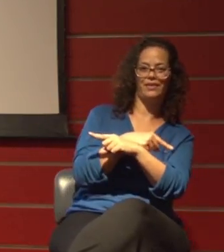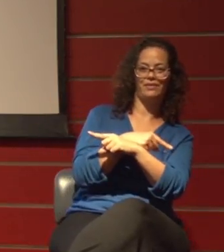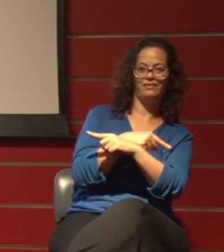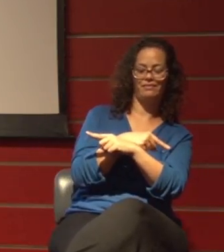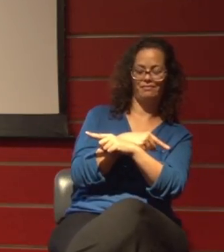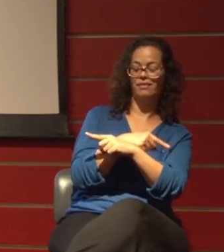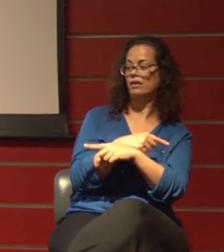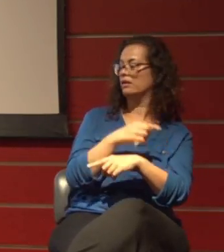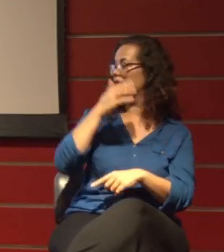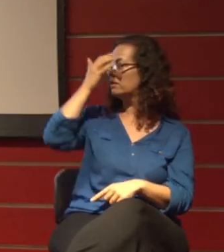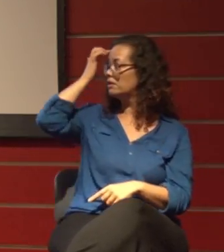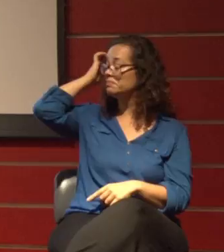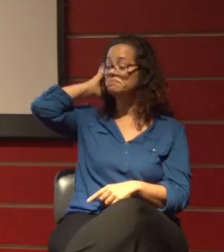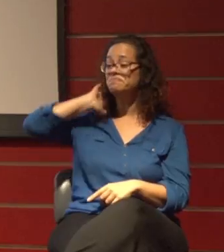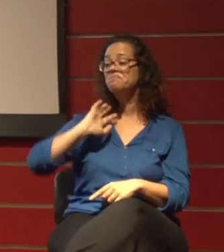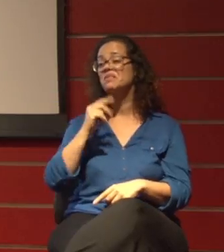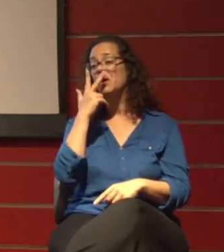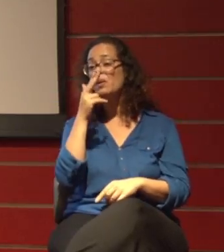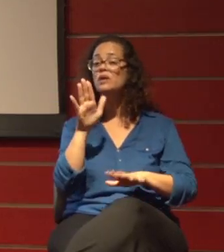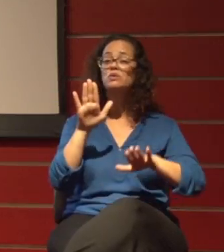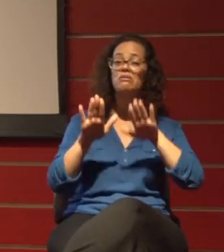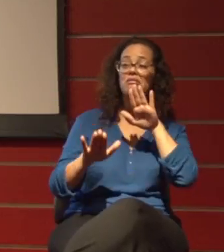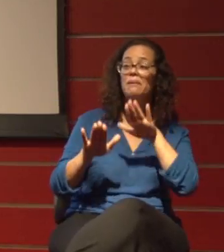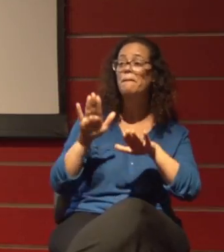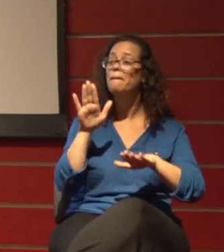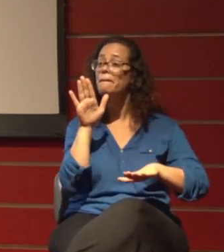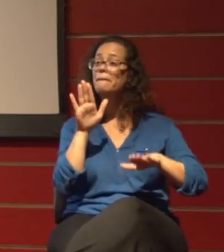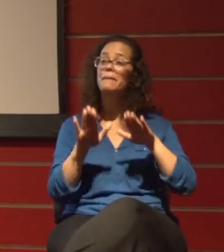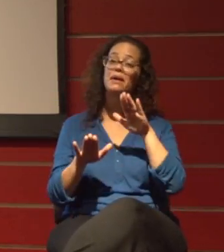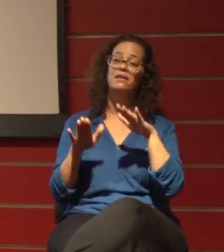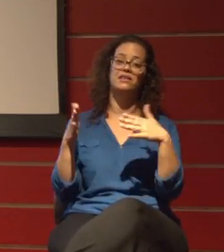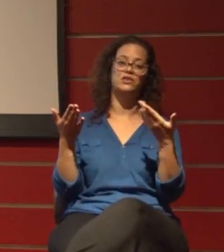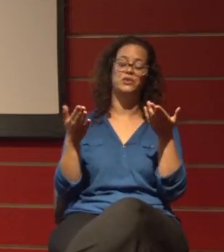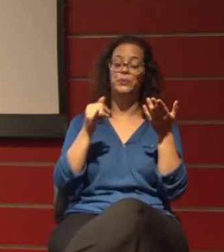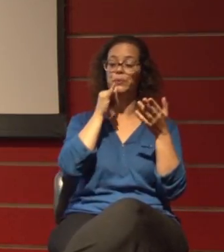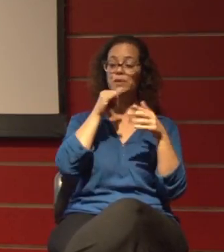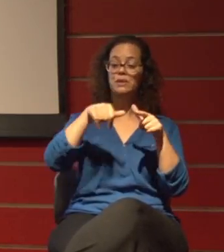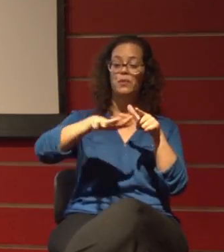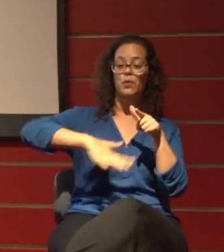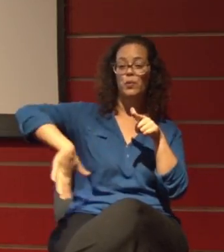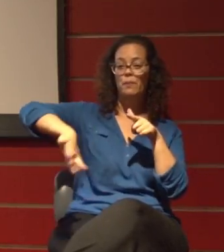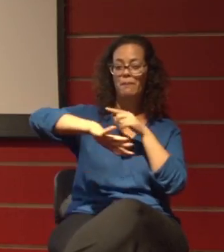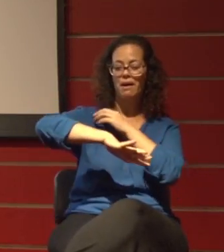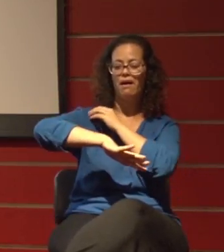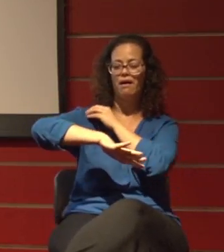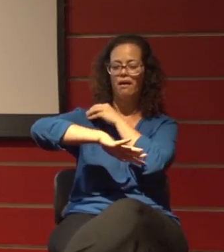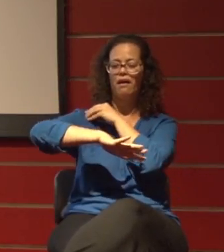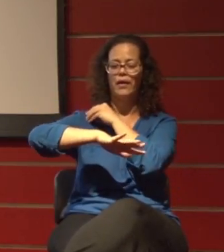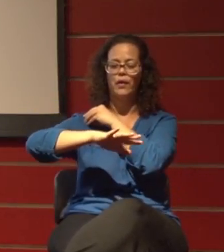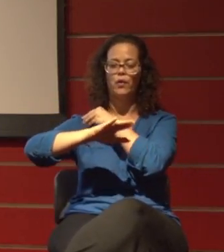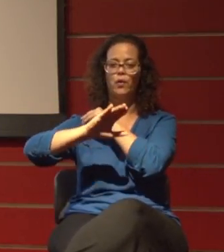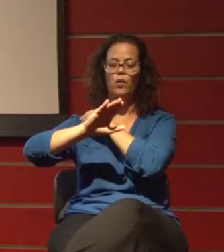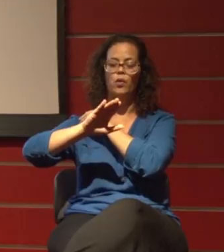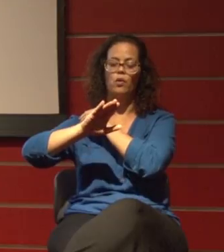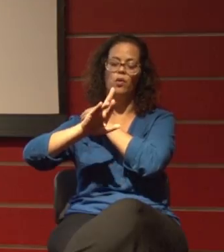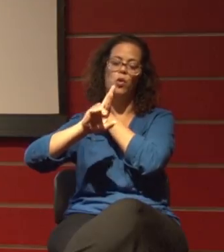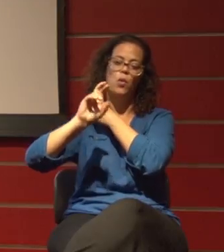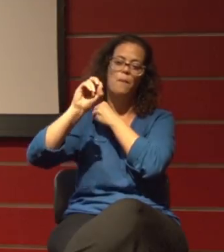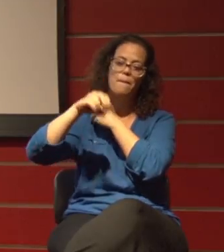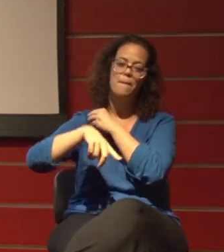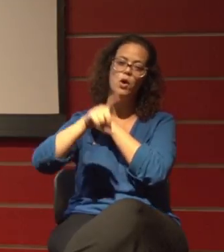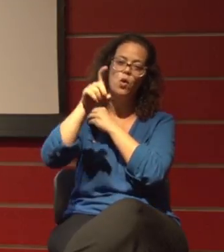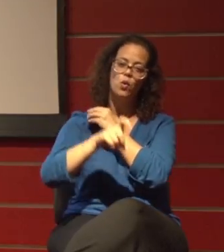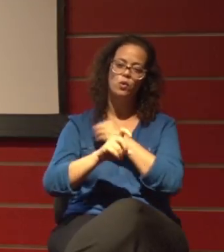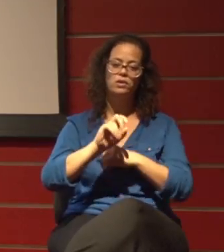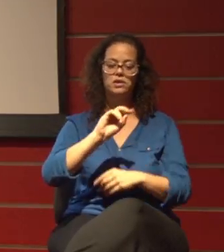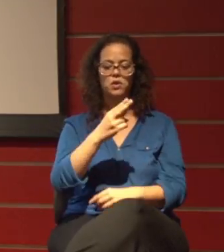então eu acho que depende Depende onde no no bairro eh no Bronx Queens eles há uma